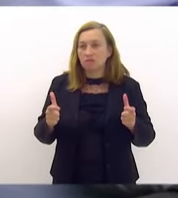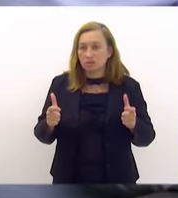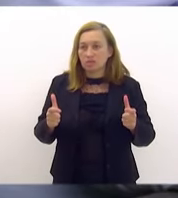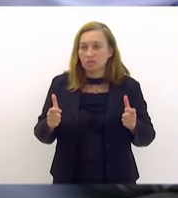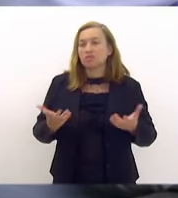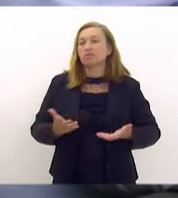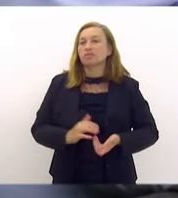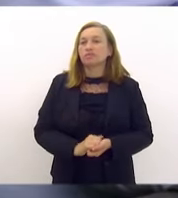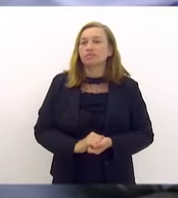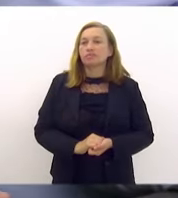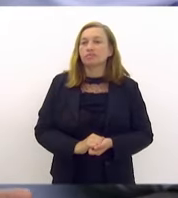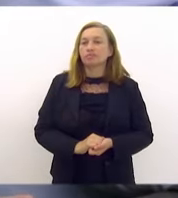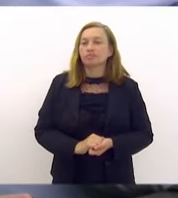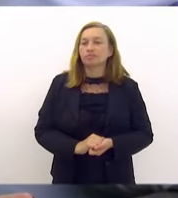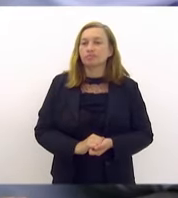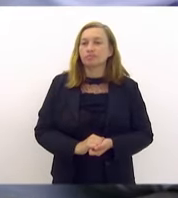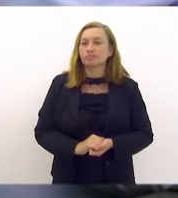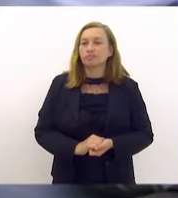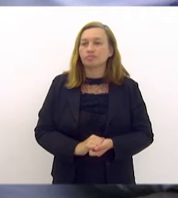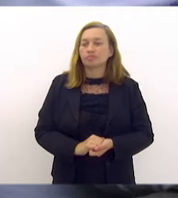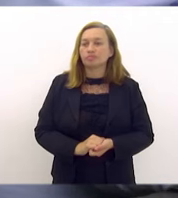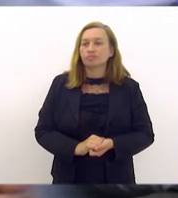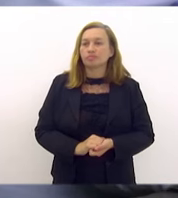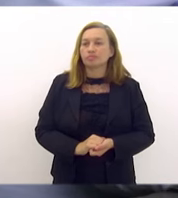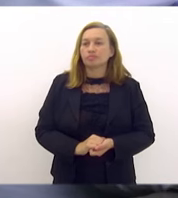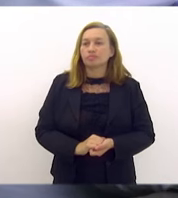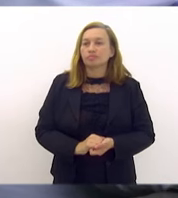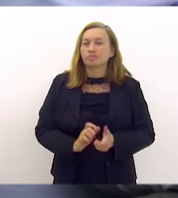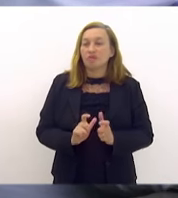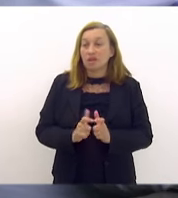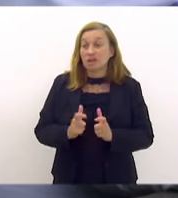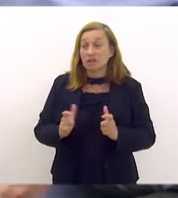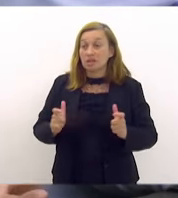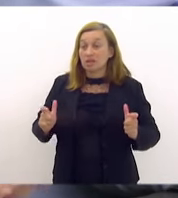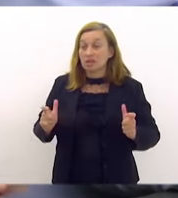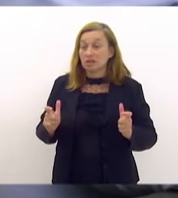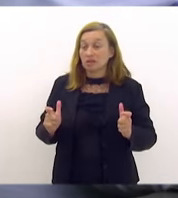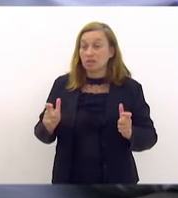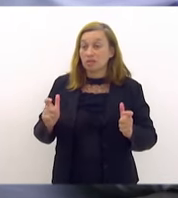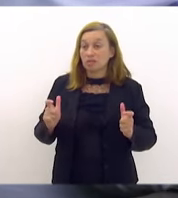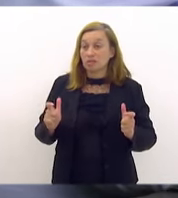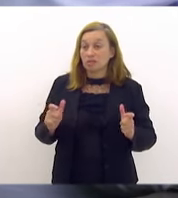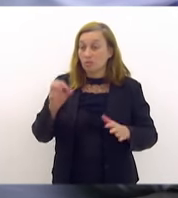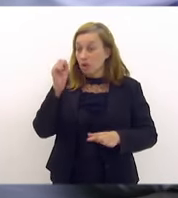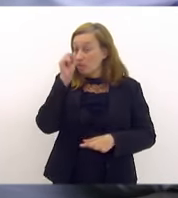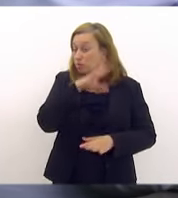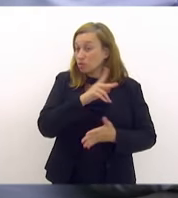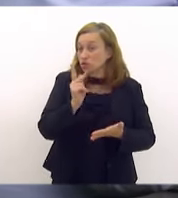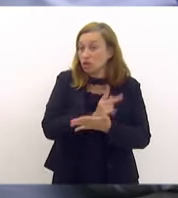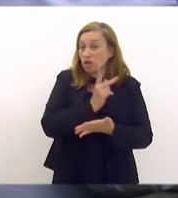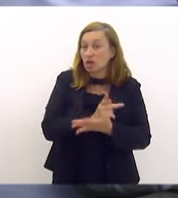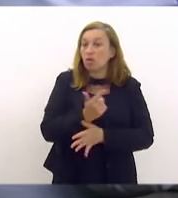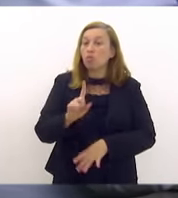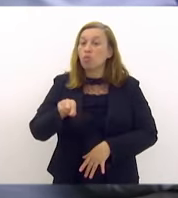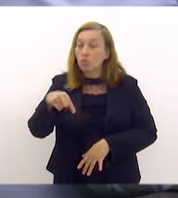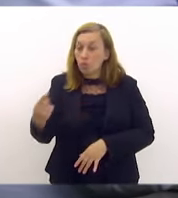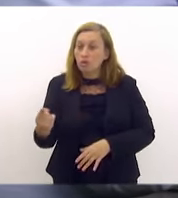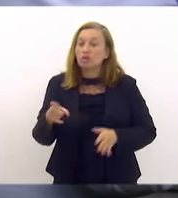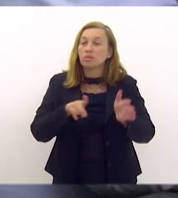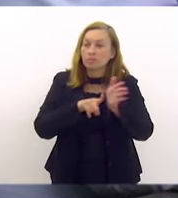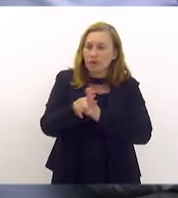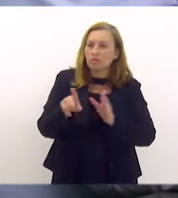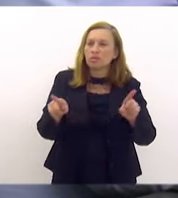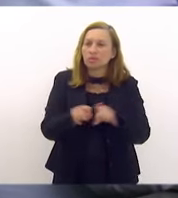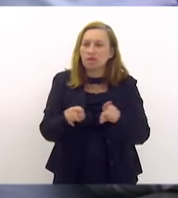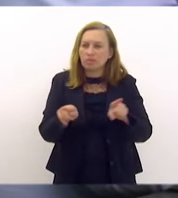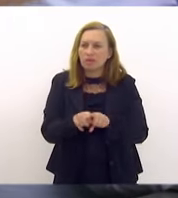exatamente uma bola de neve diante de uma situação tão absurda e um um outro uma outra perguntinha